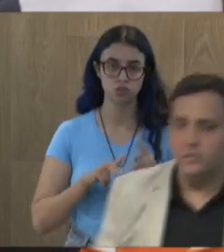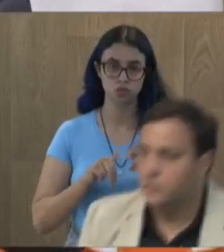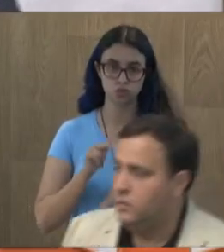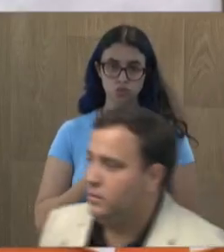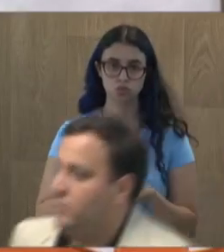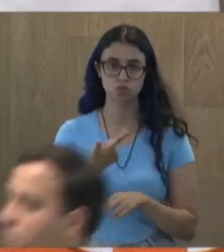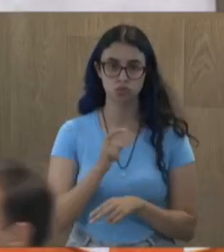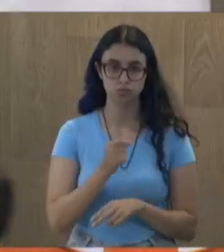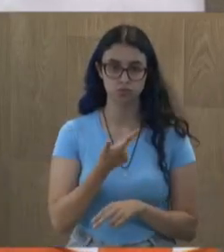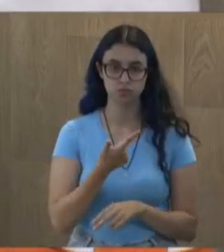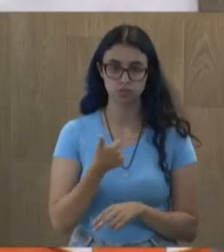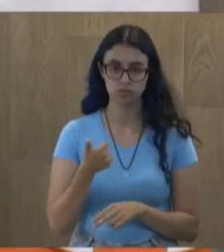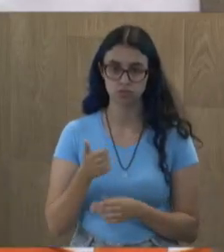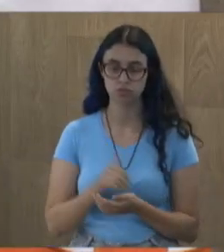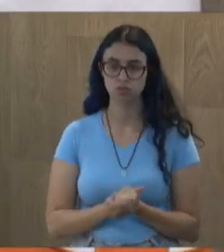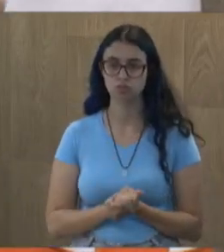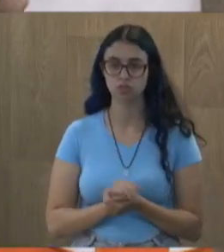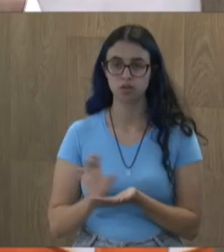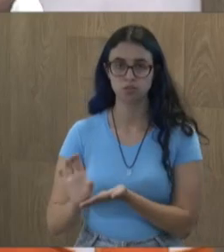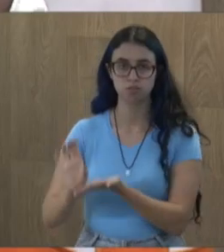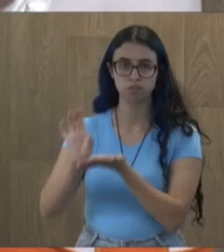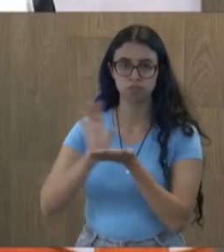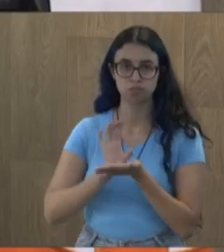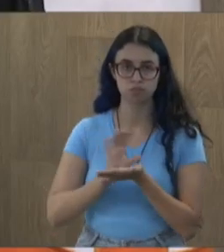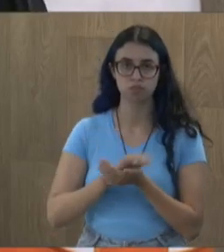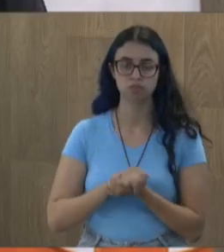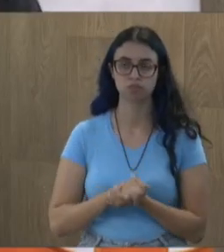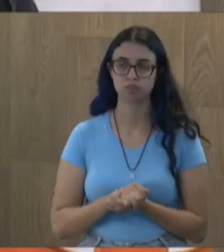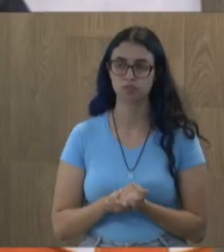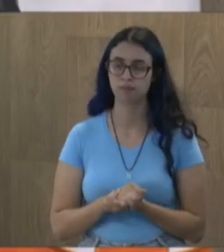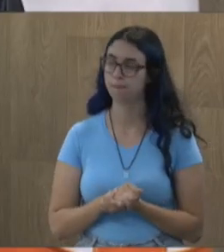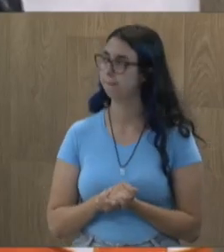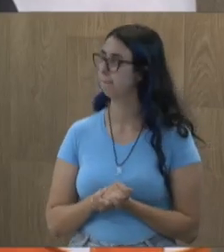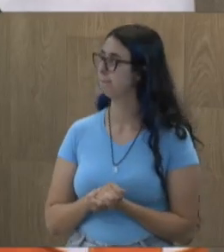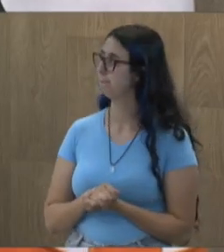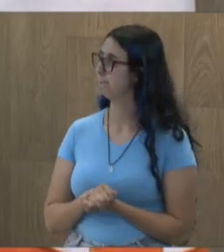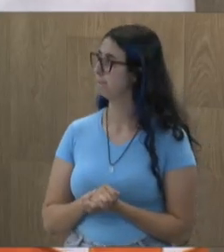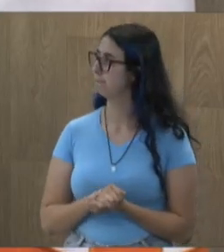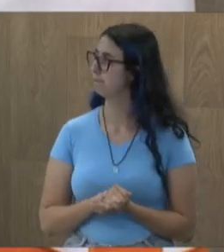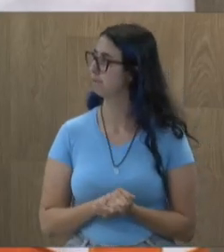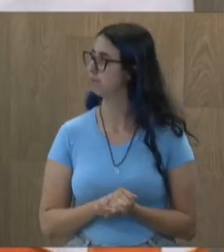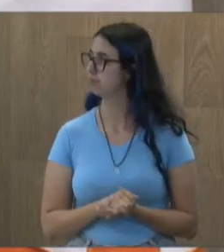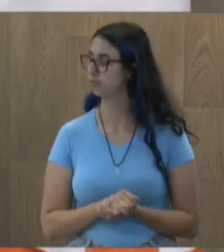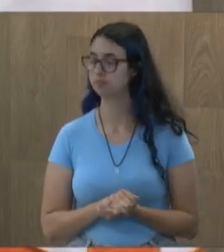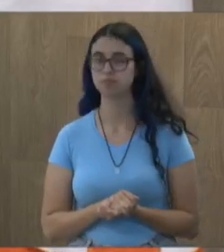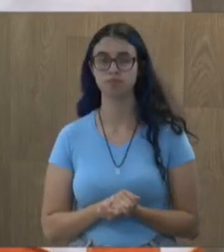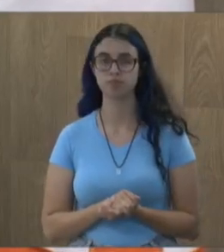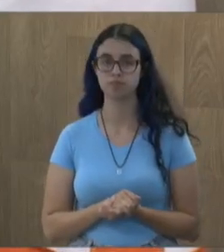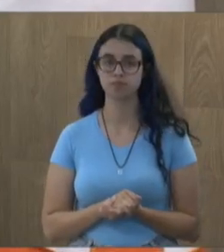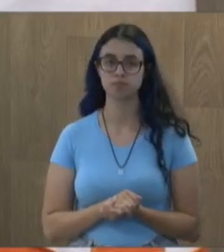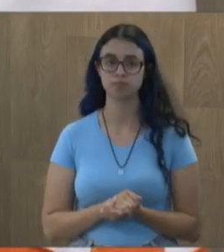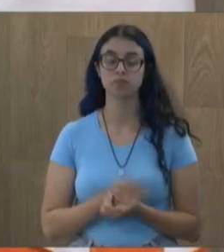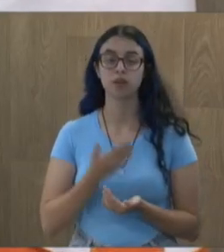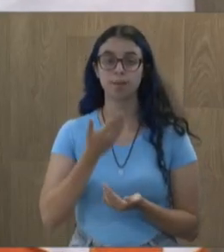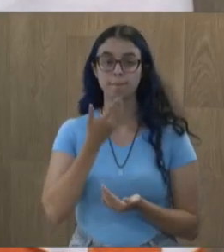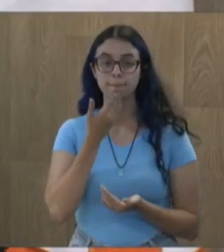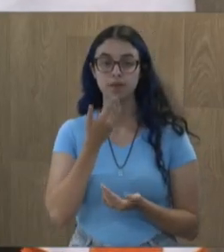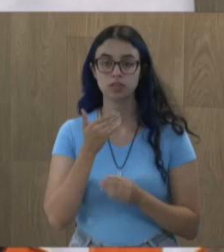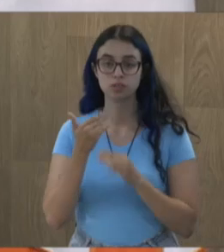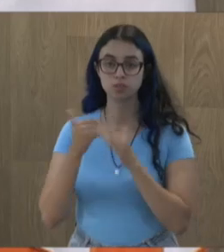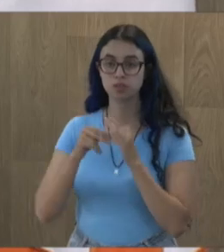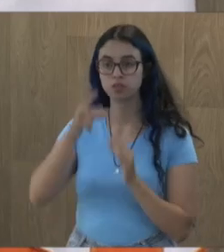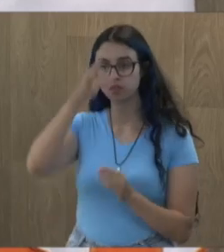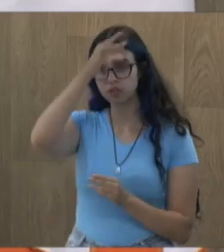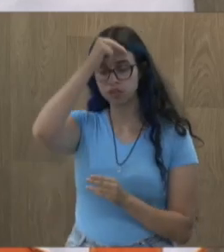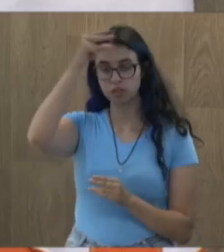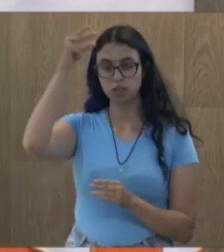solicitamos que, ó, venha o presidente subscrever que temos regimento, depois de ouvido, soberano plenário, encaminhar ao seu prefeito a